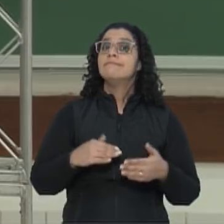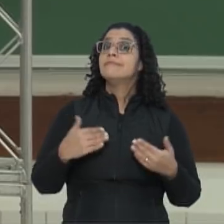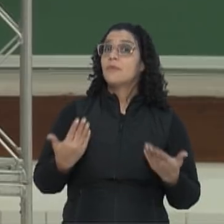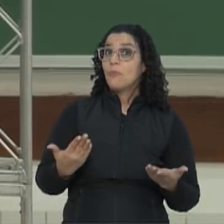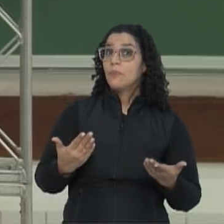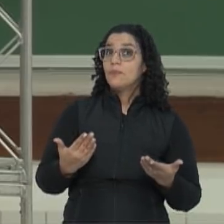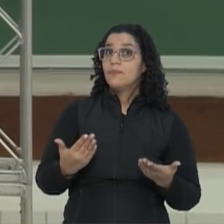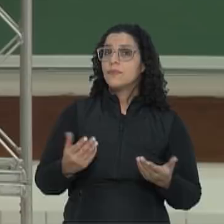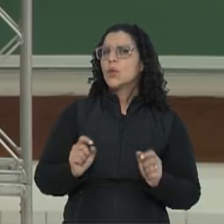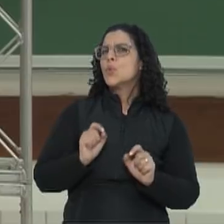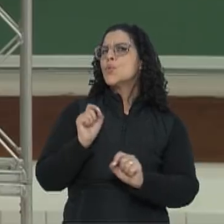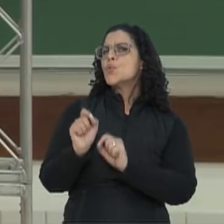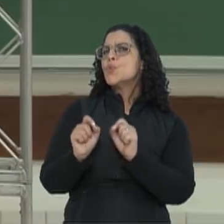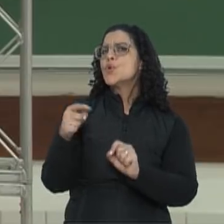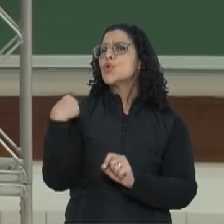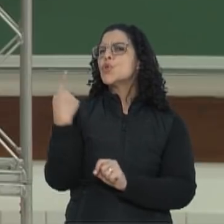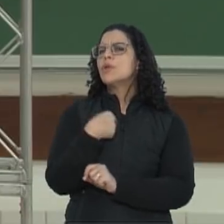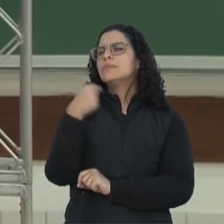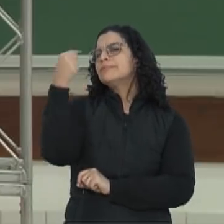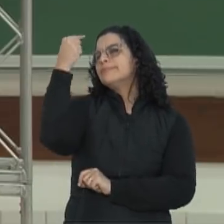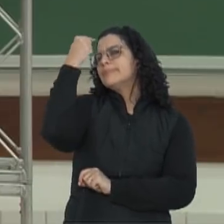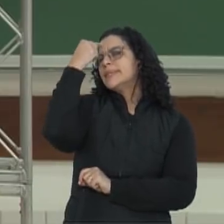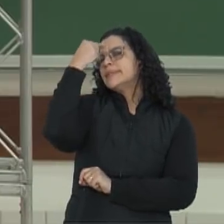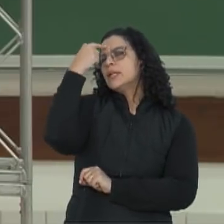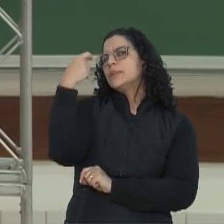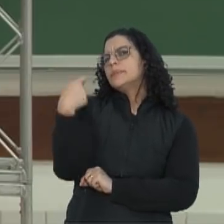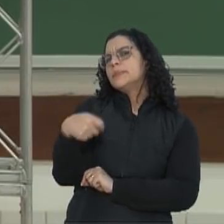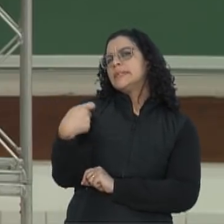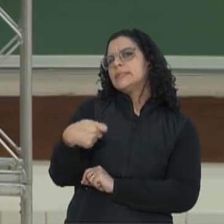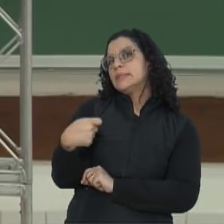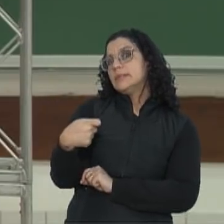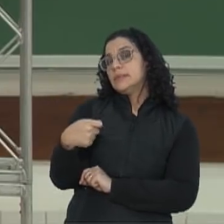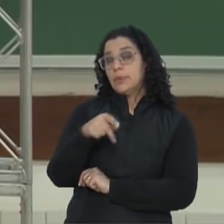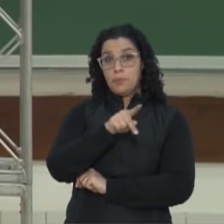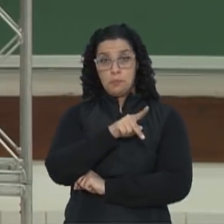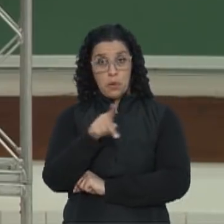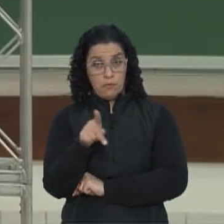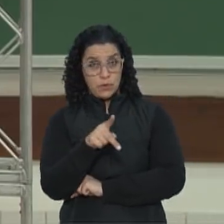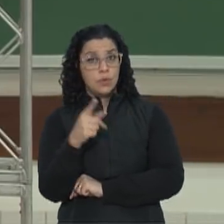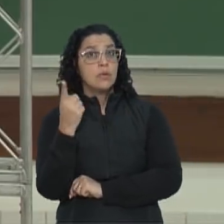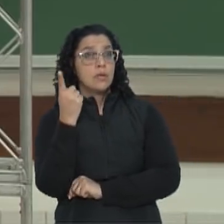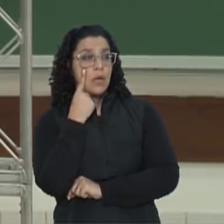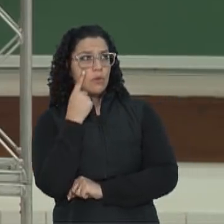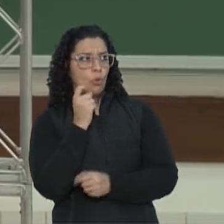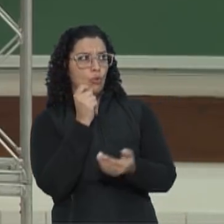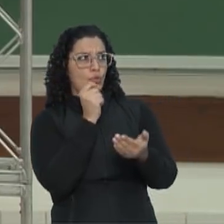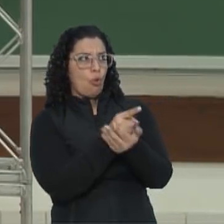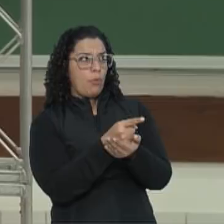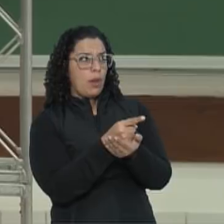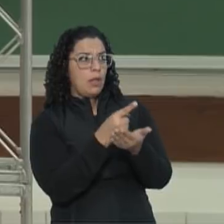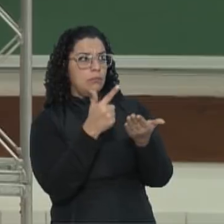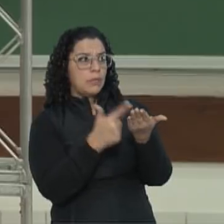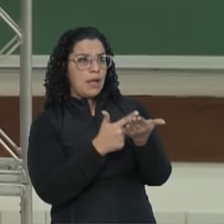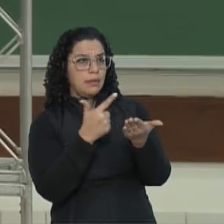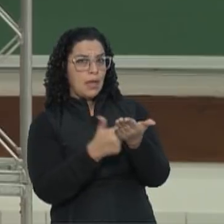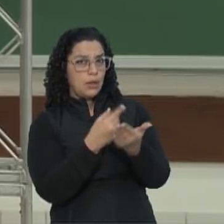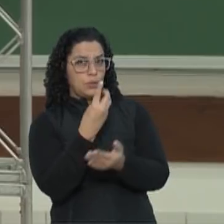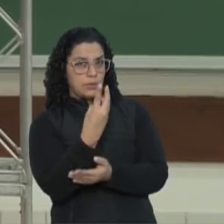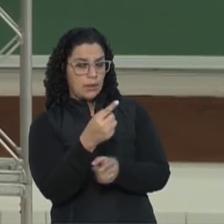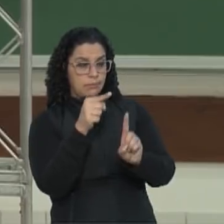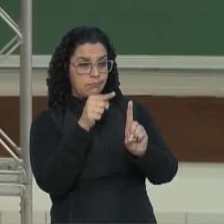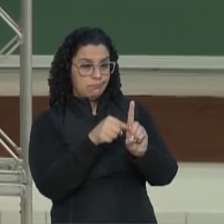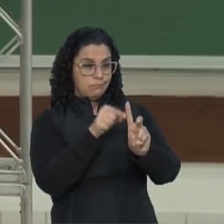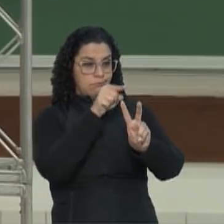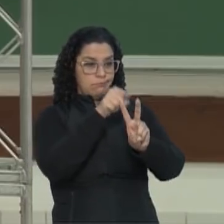E aí? O que a gente precisa pensar? Bom, professora, eu sei que se eu comprei 3 cadernos e cada